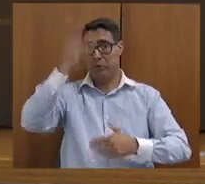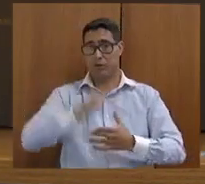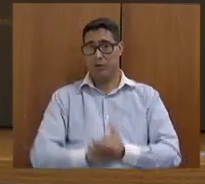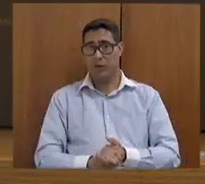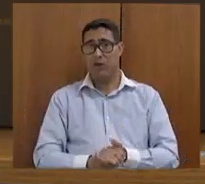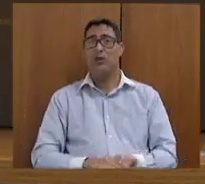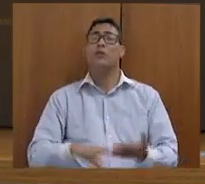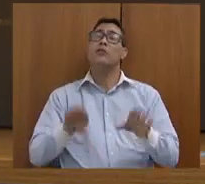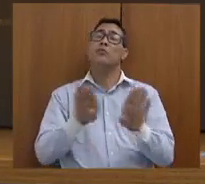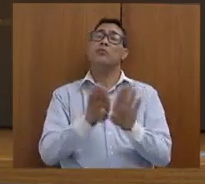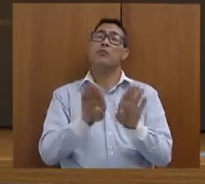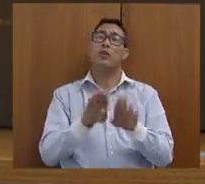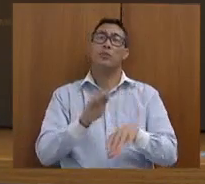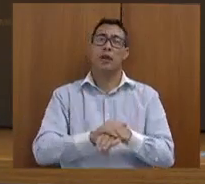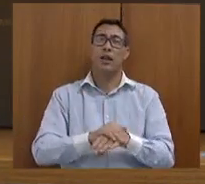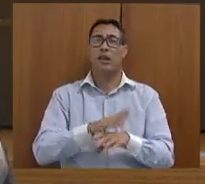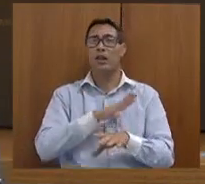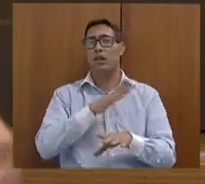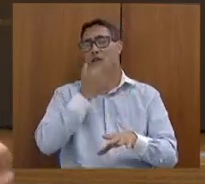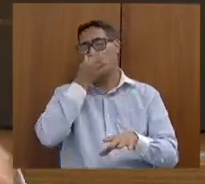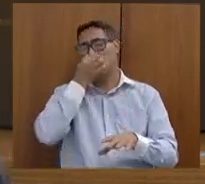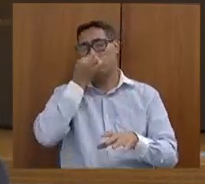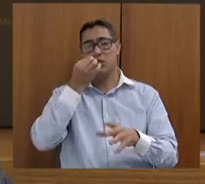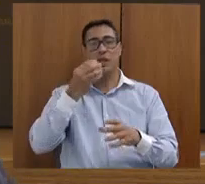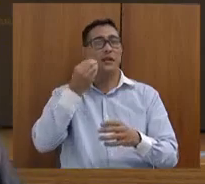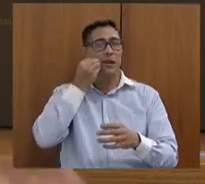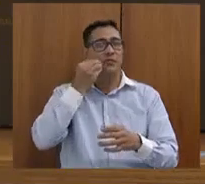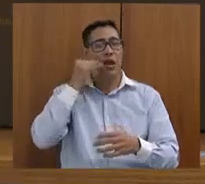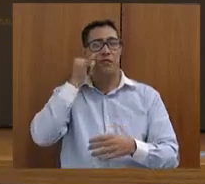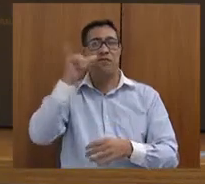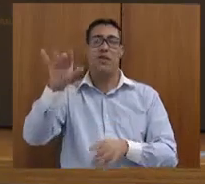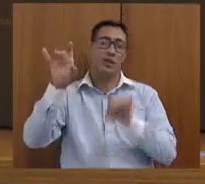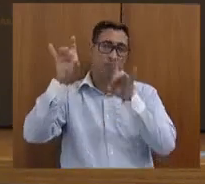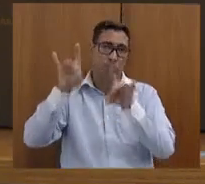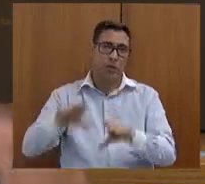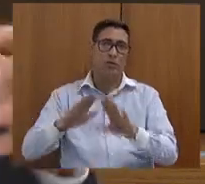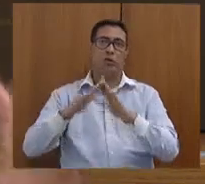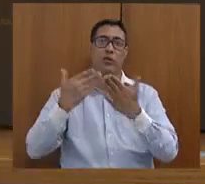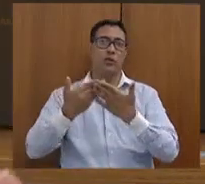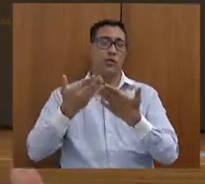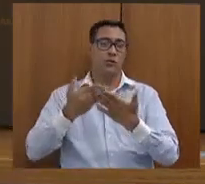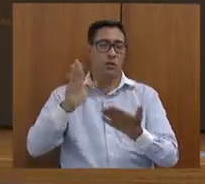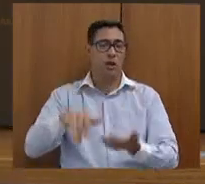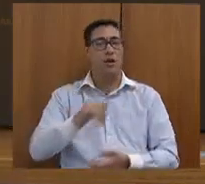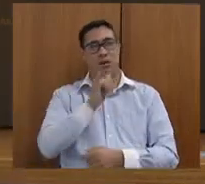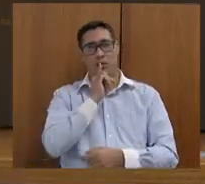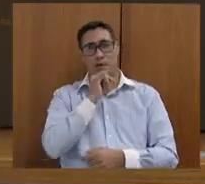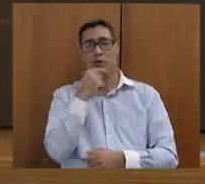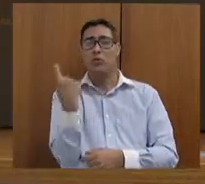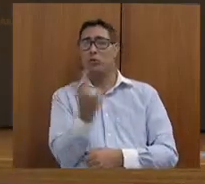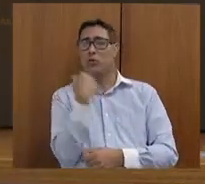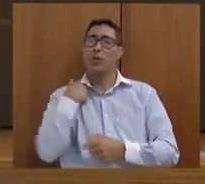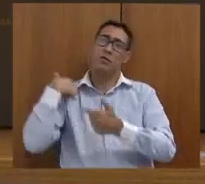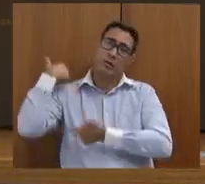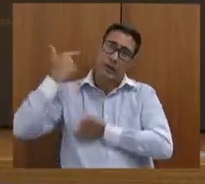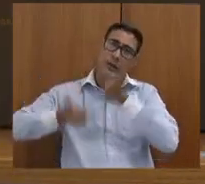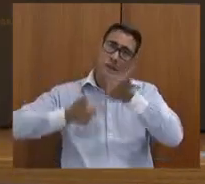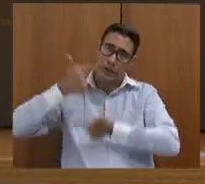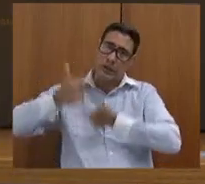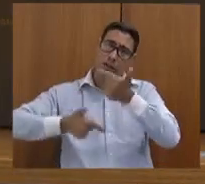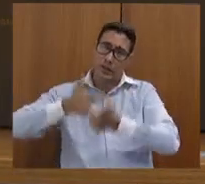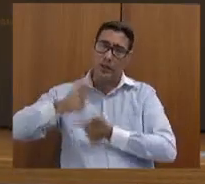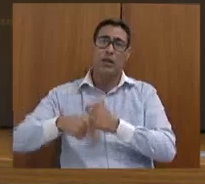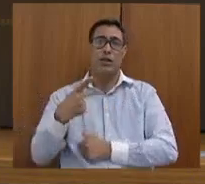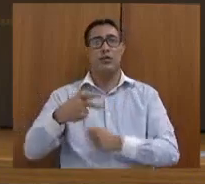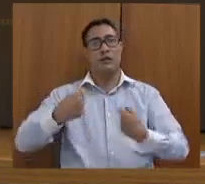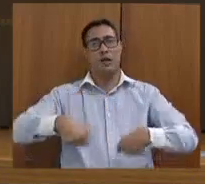combate à evasão escolar é um exemplo temos que todos trabalhamos nisso essa questão